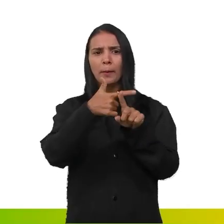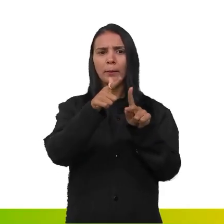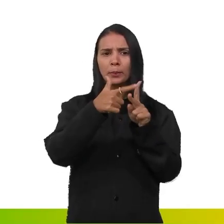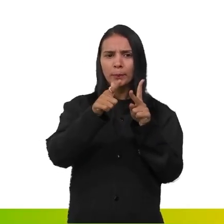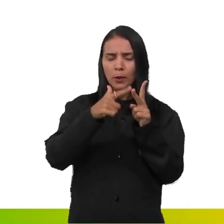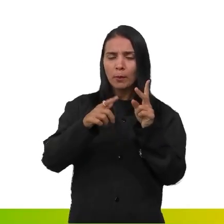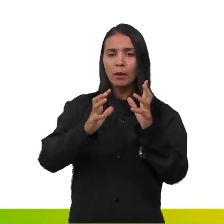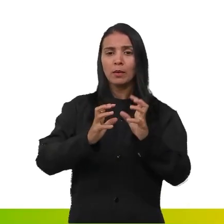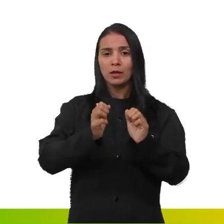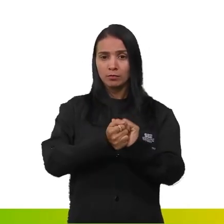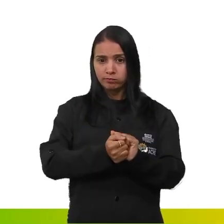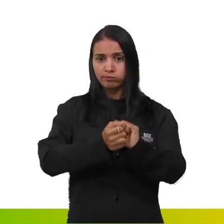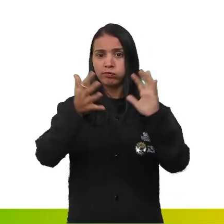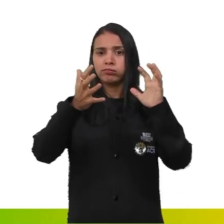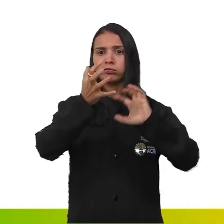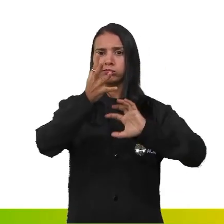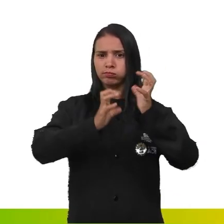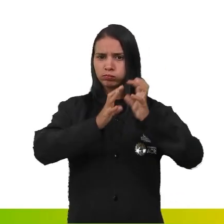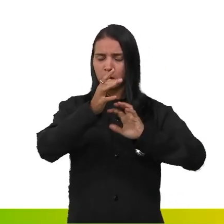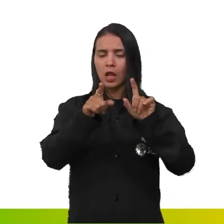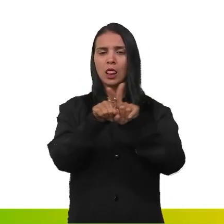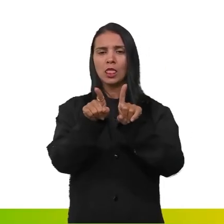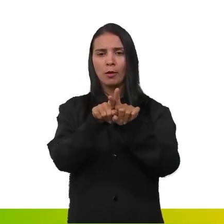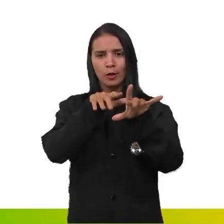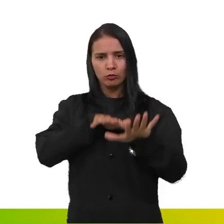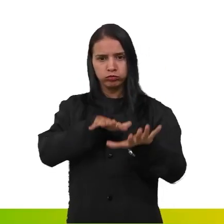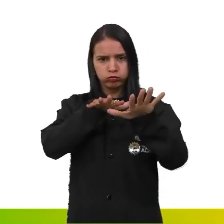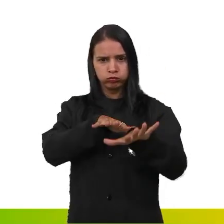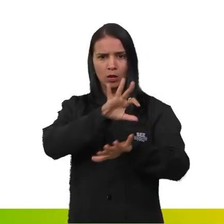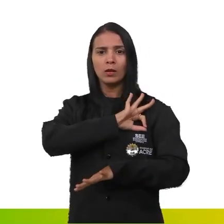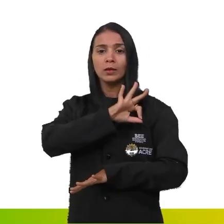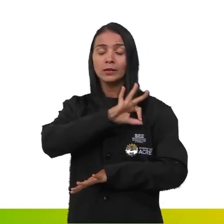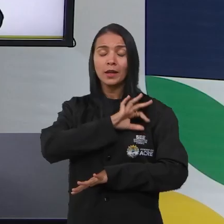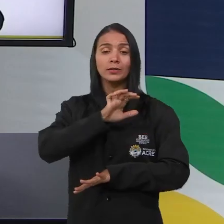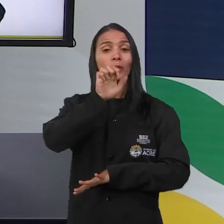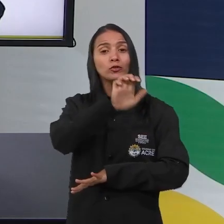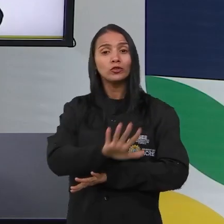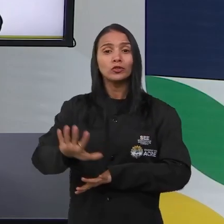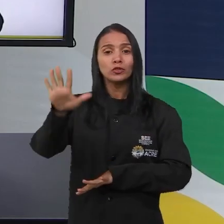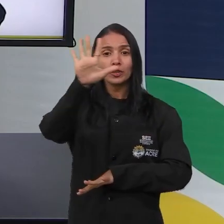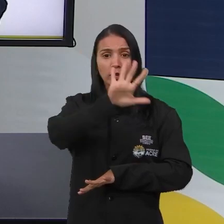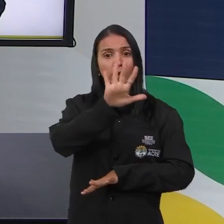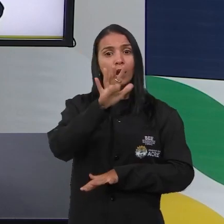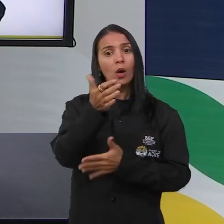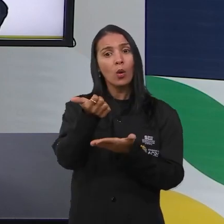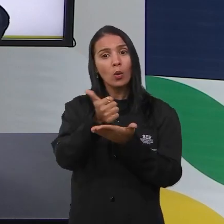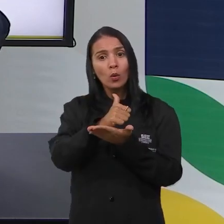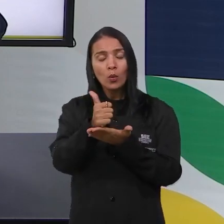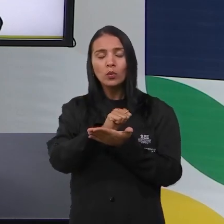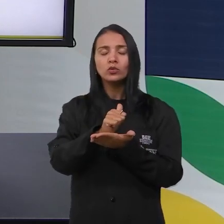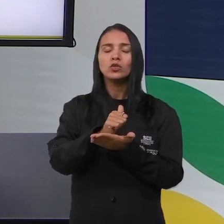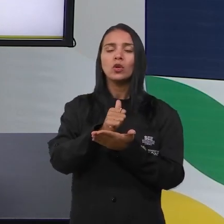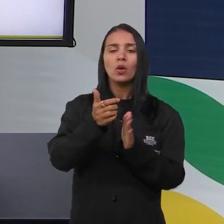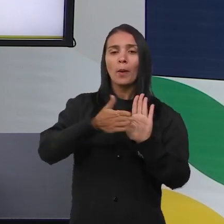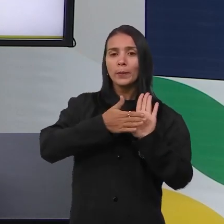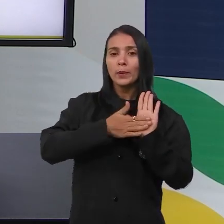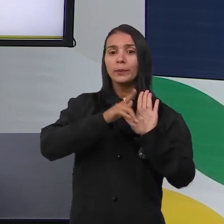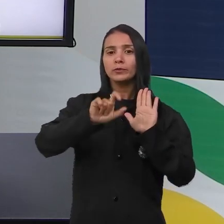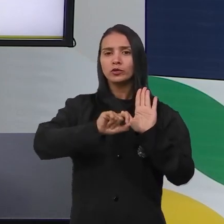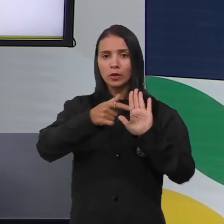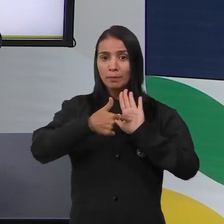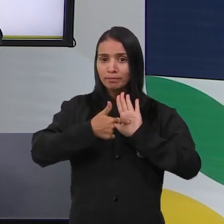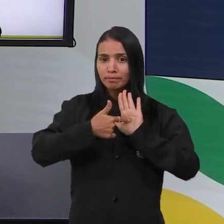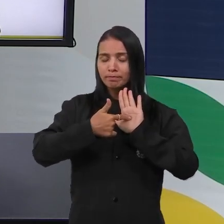guerra, então, ações militares. De forma geral, o jogo se propõe a mostrar uma